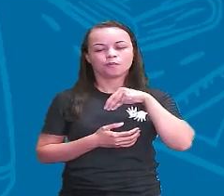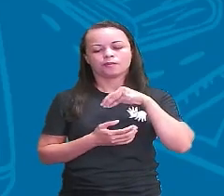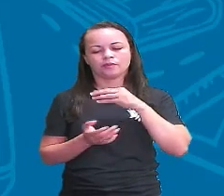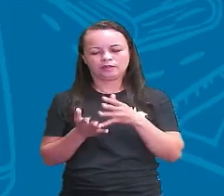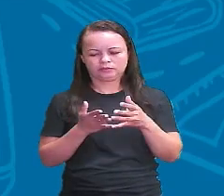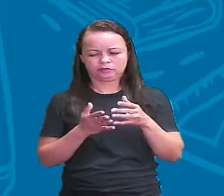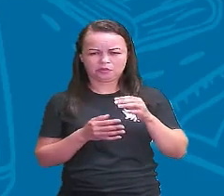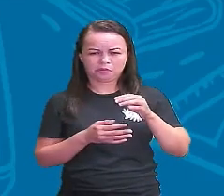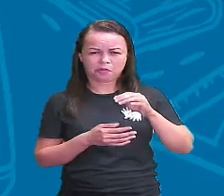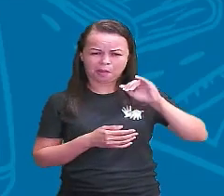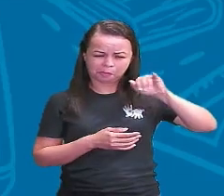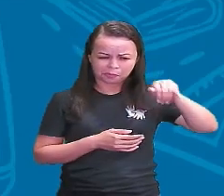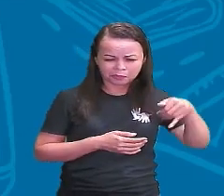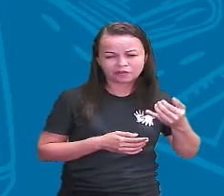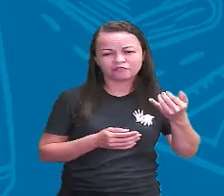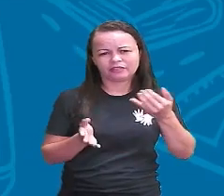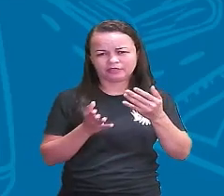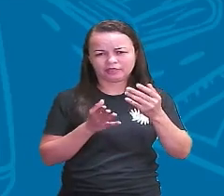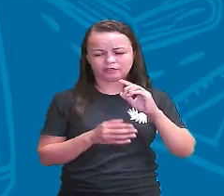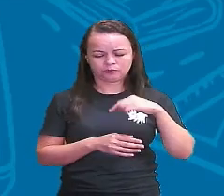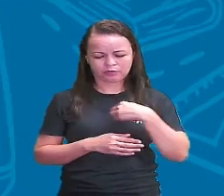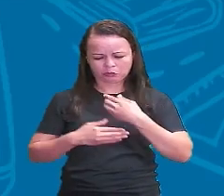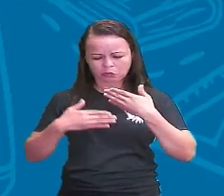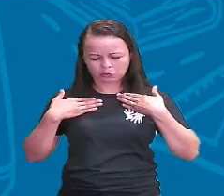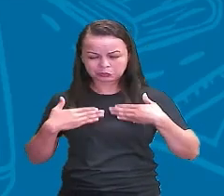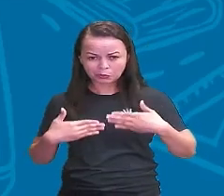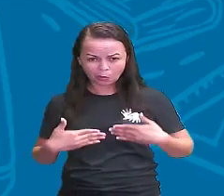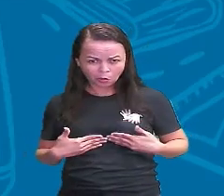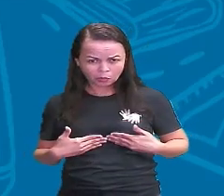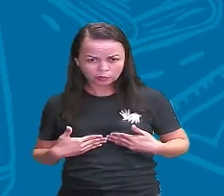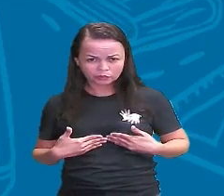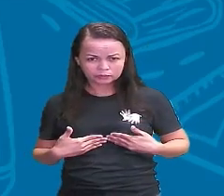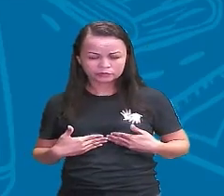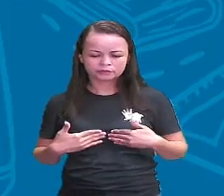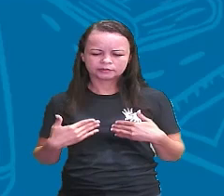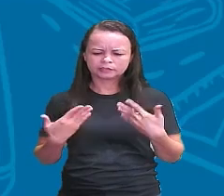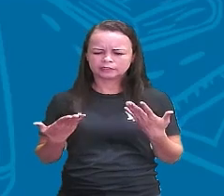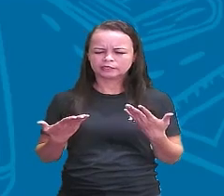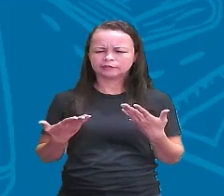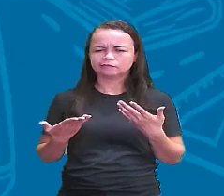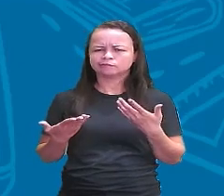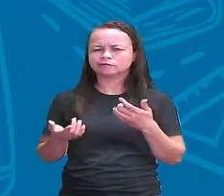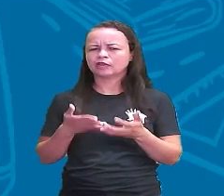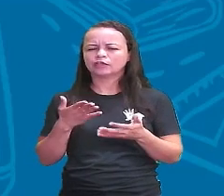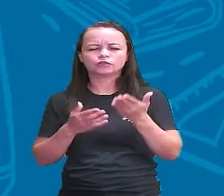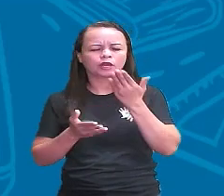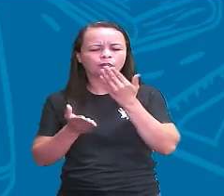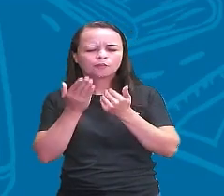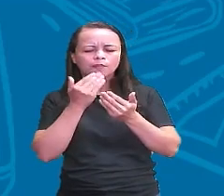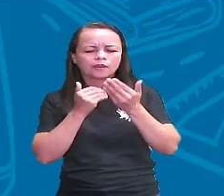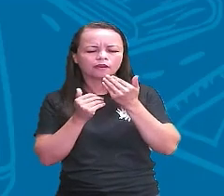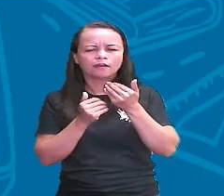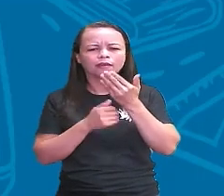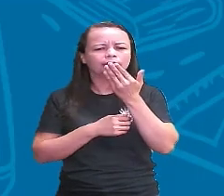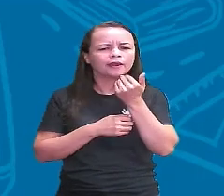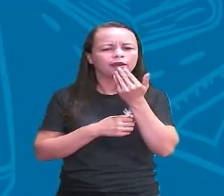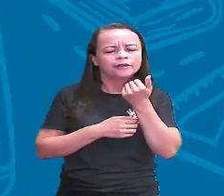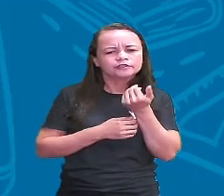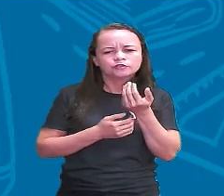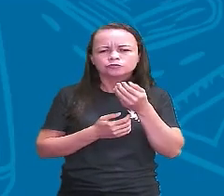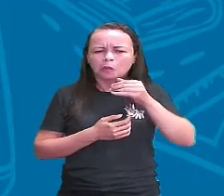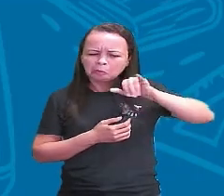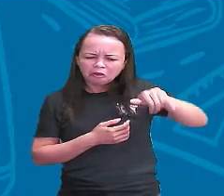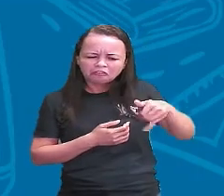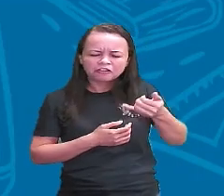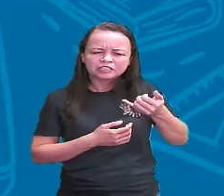são aproveitados pelo nosso organismo. E aí, quando a gente está ingerindo, quando a gente está comendo um alimento, ele não vai ser aproveitado